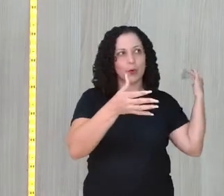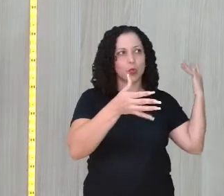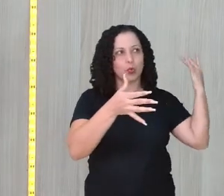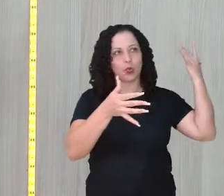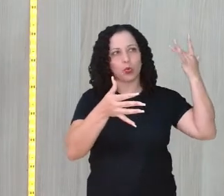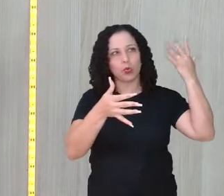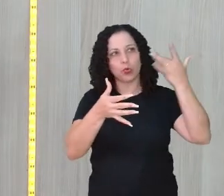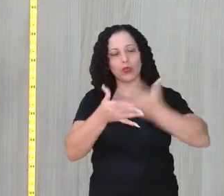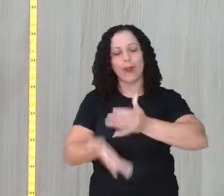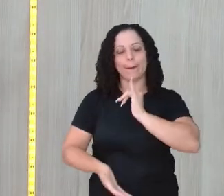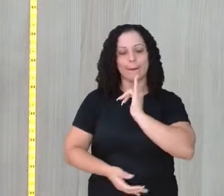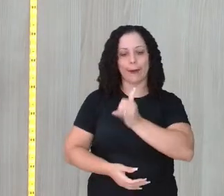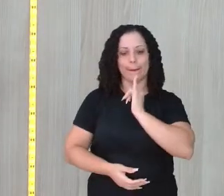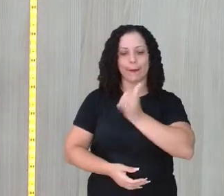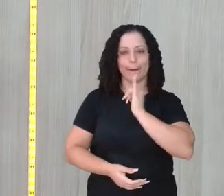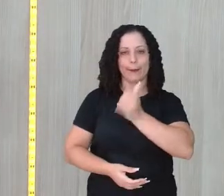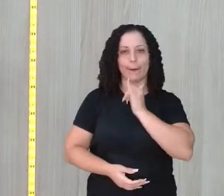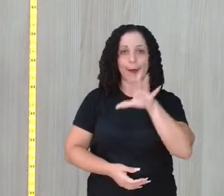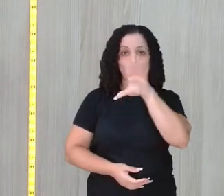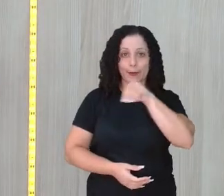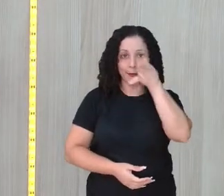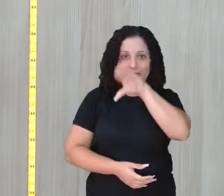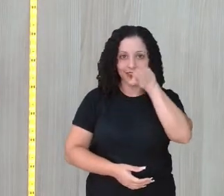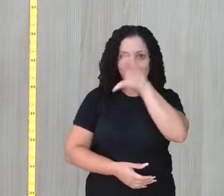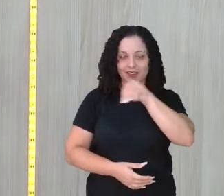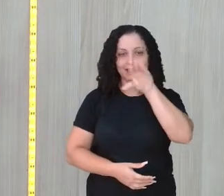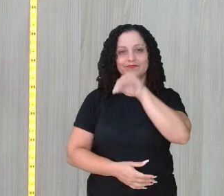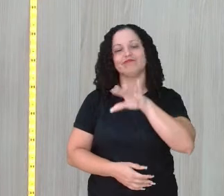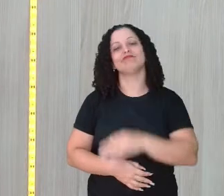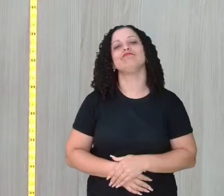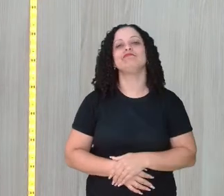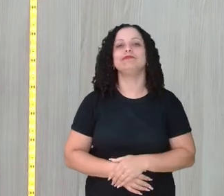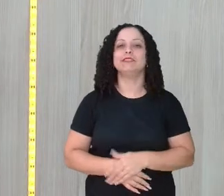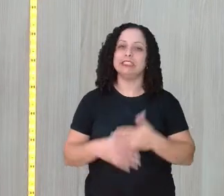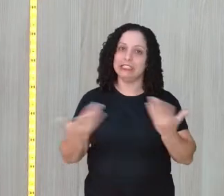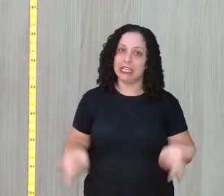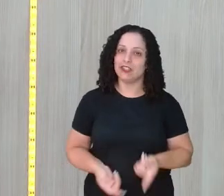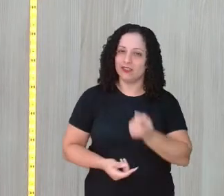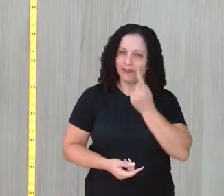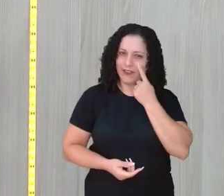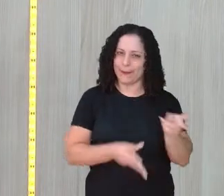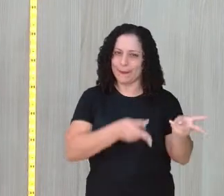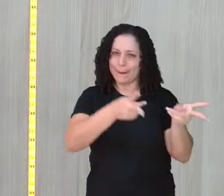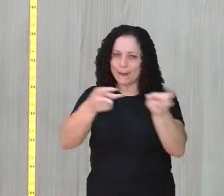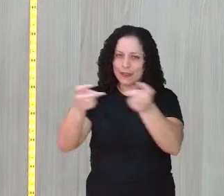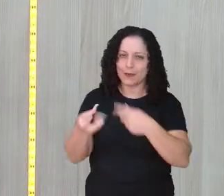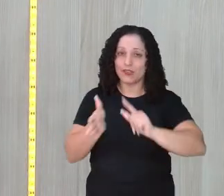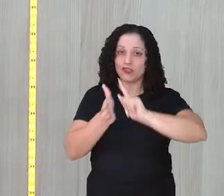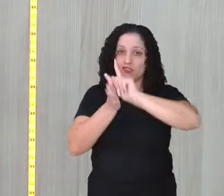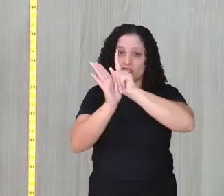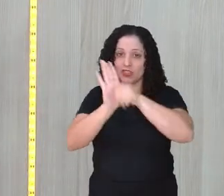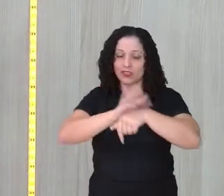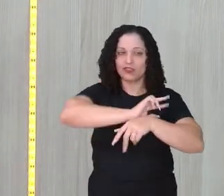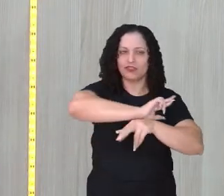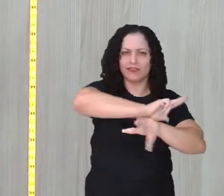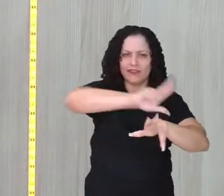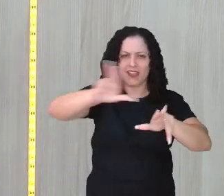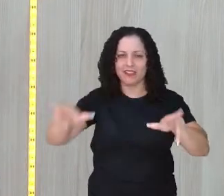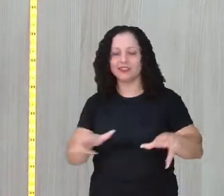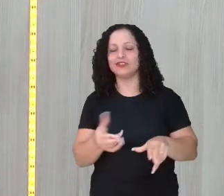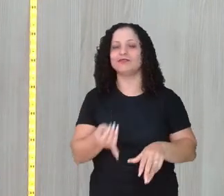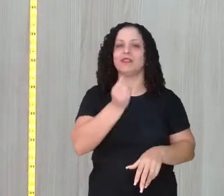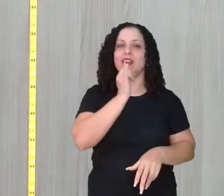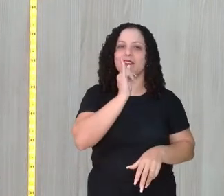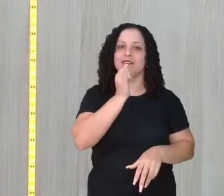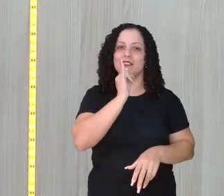cronológica e vai seguir uma narrativa. Então, a gente acaba vendo esse elemento narrativo em diversos gêneros. Exatamente. Por exemplo,